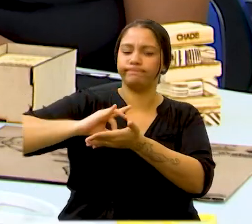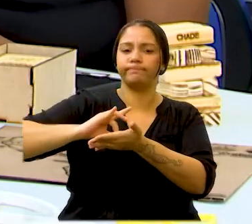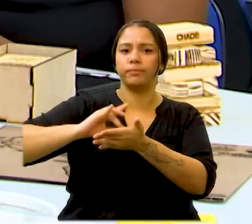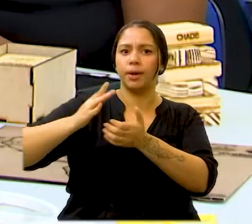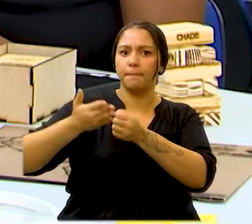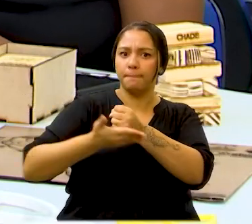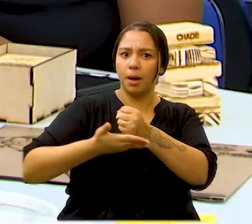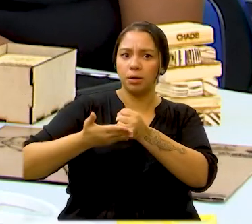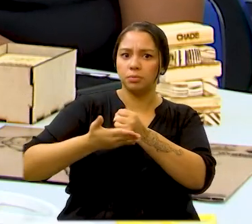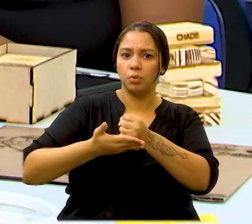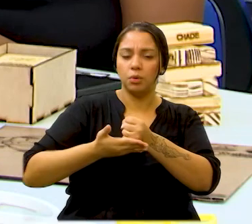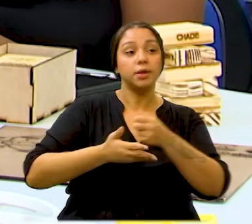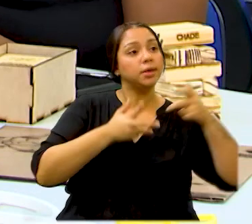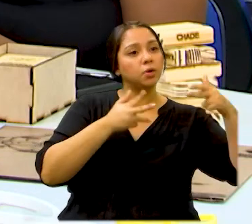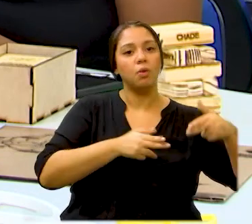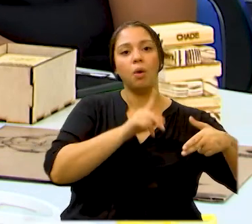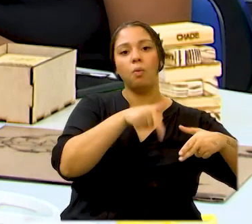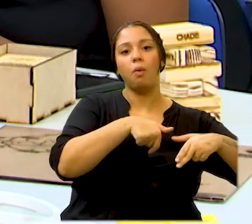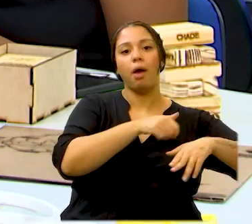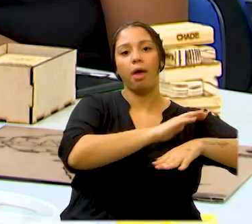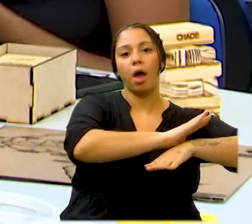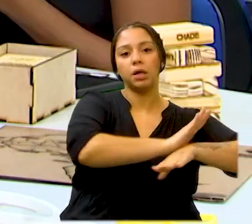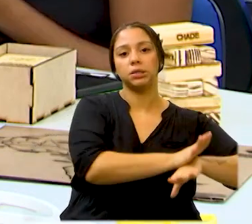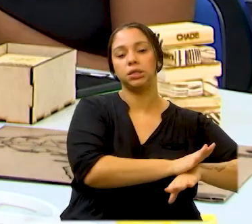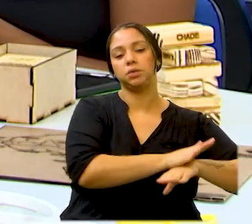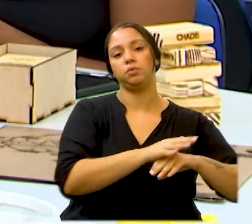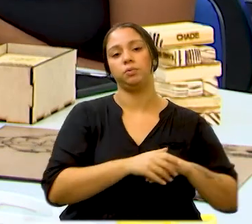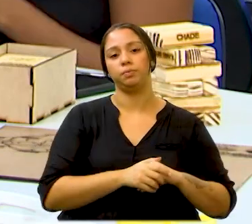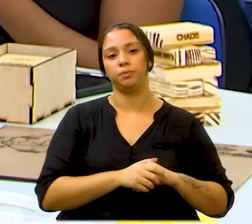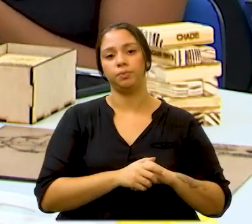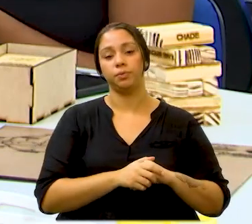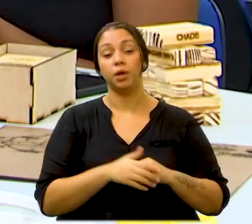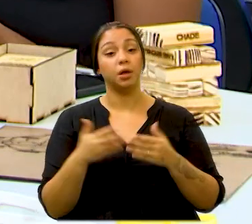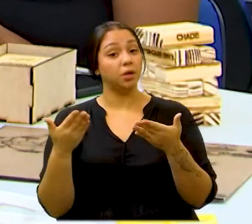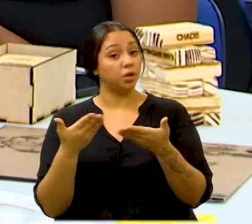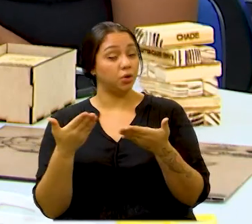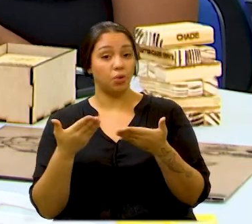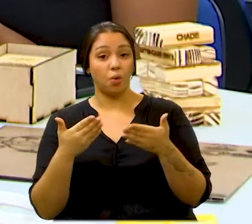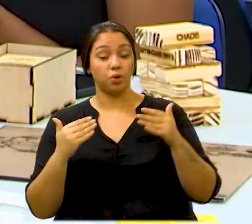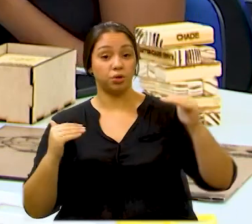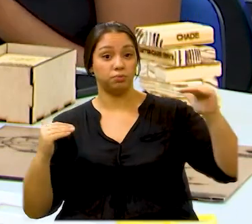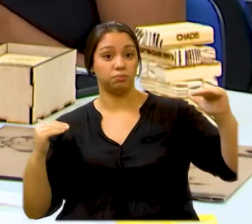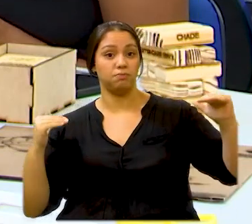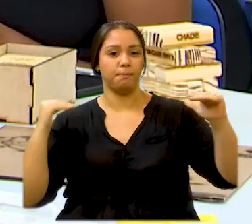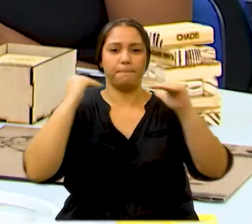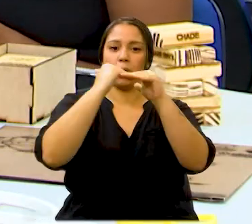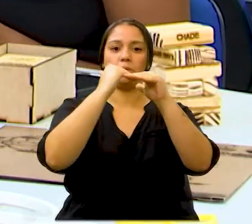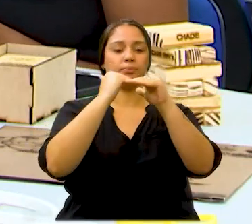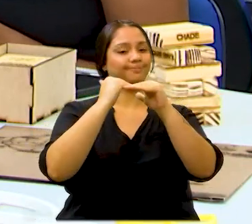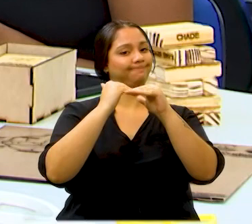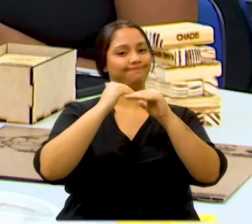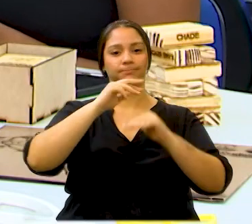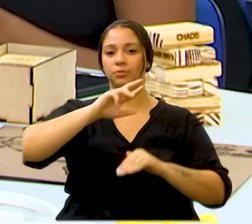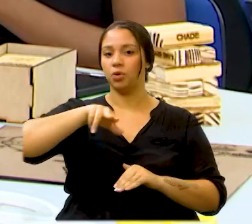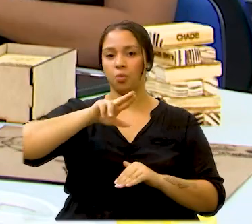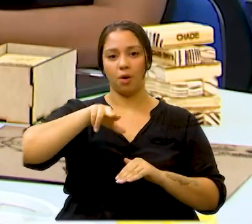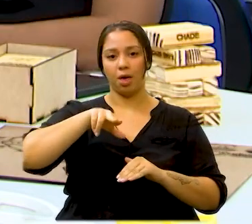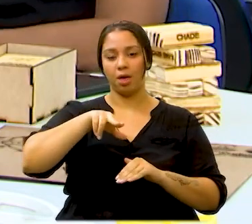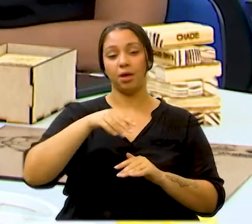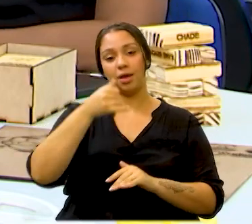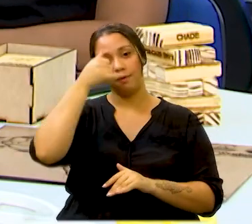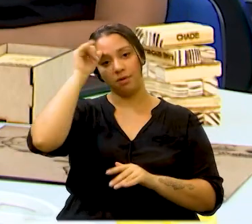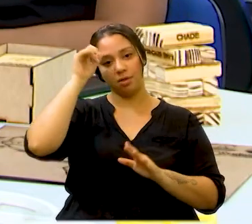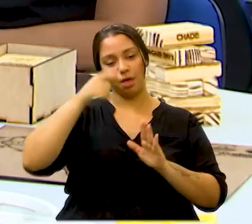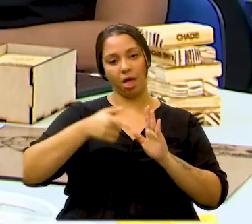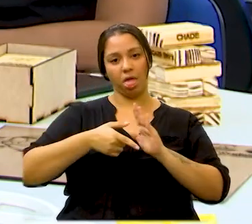concreta e respaldada quanto é o racismo. Então, hoje, ela ainda não é não pode na mesma piscar, dimensão. Professora? Exatamente, para